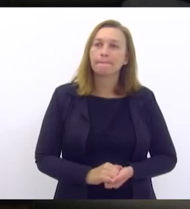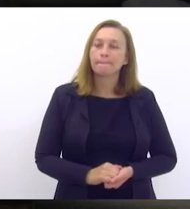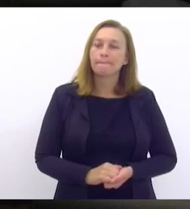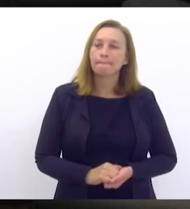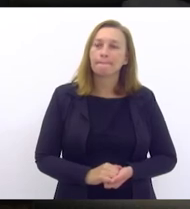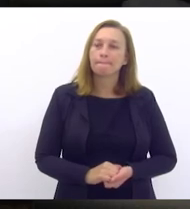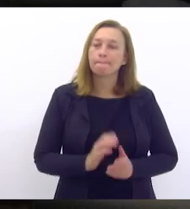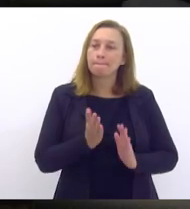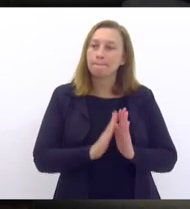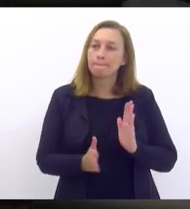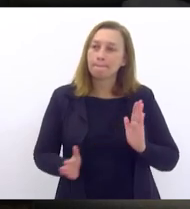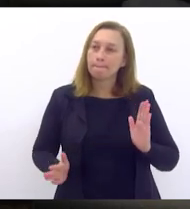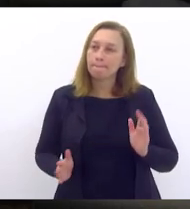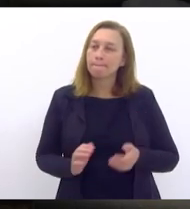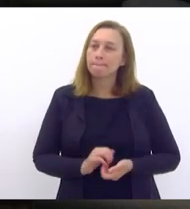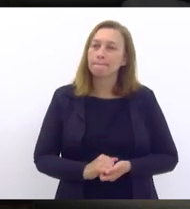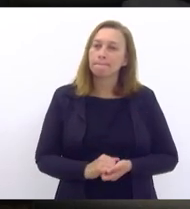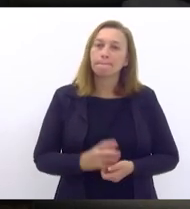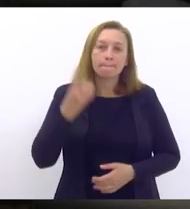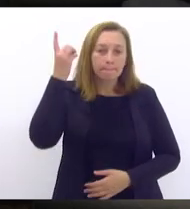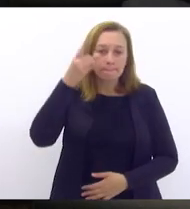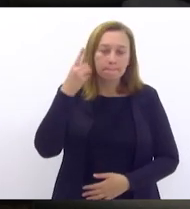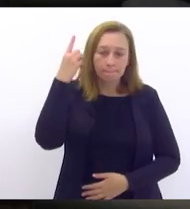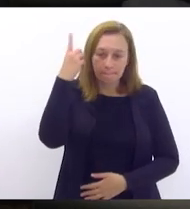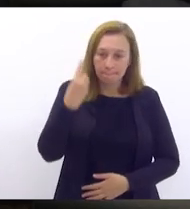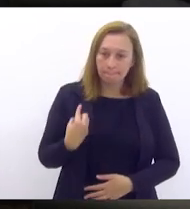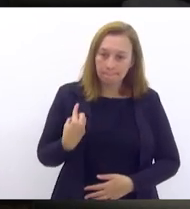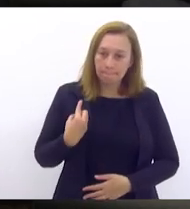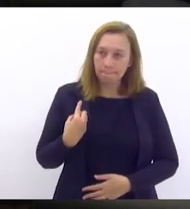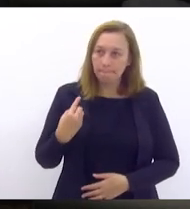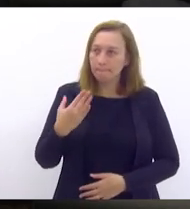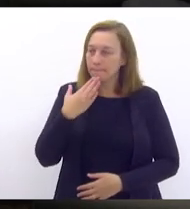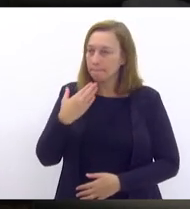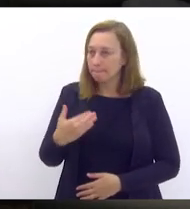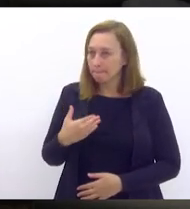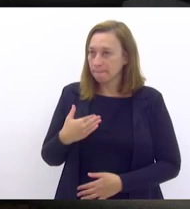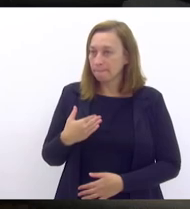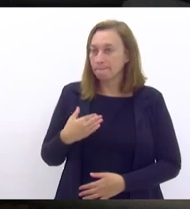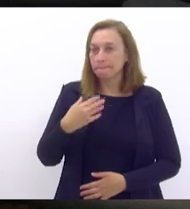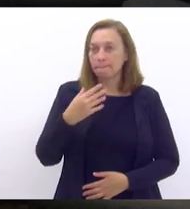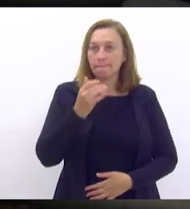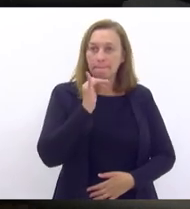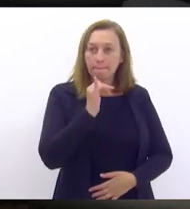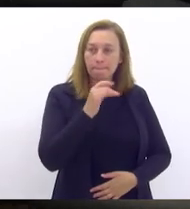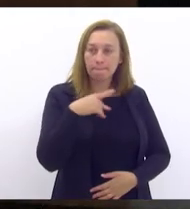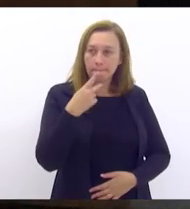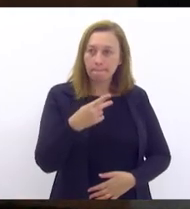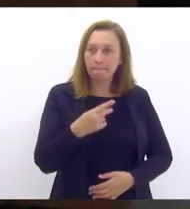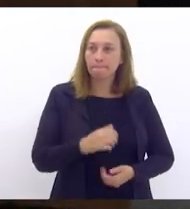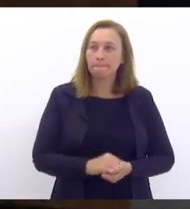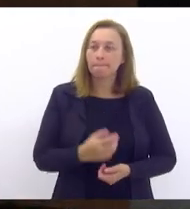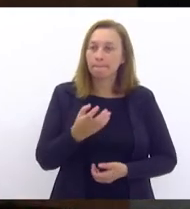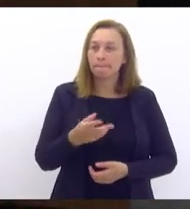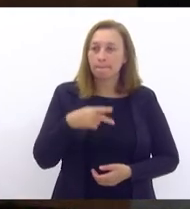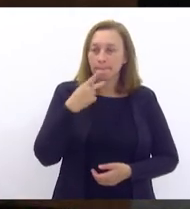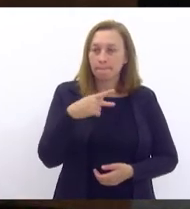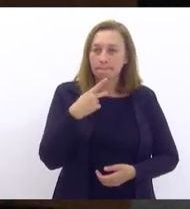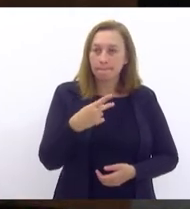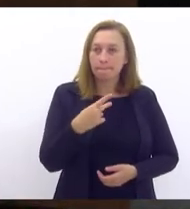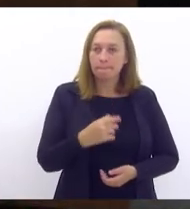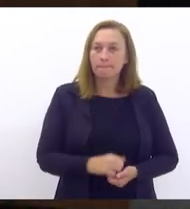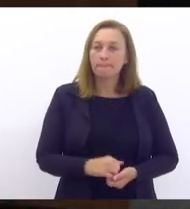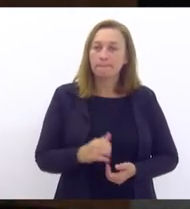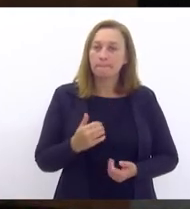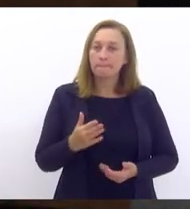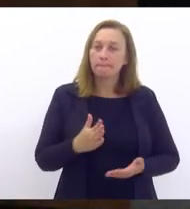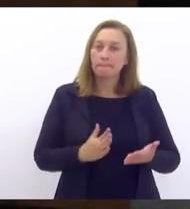Presidente, pela ordem, a deputada Dani Monteiro designou para mim a relatoria, e eu queria dizer que nós somos